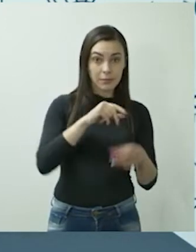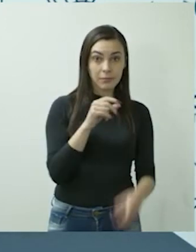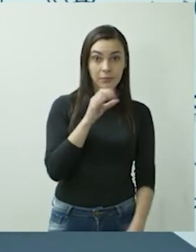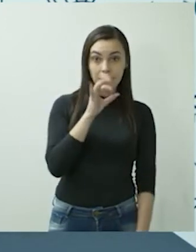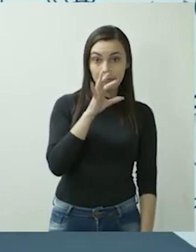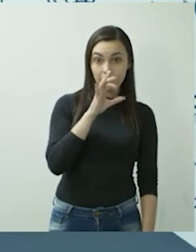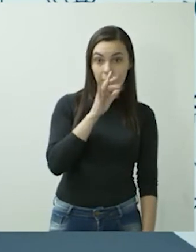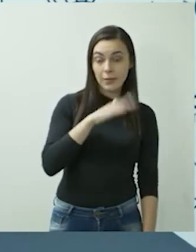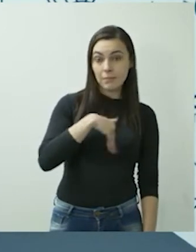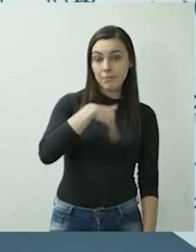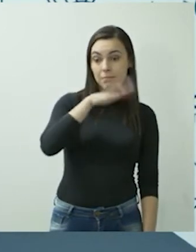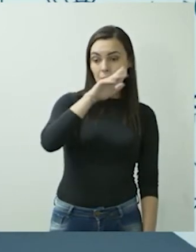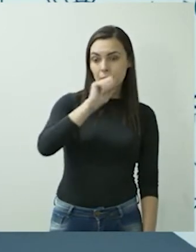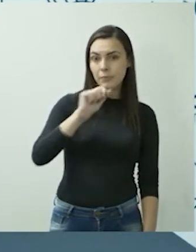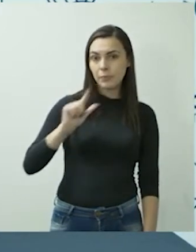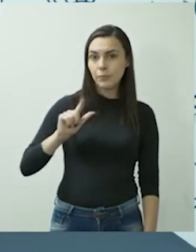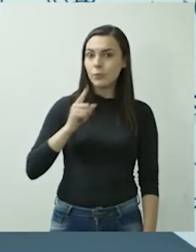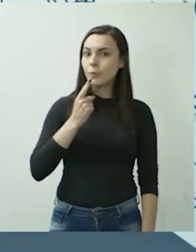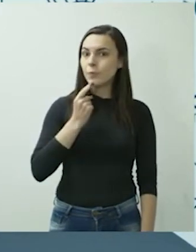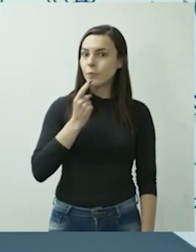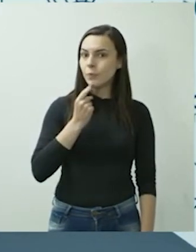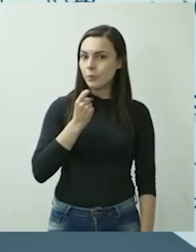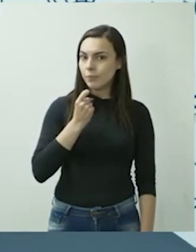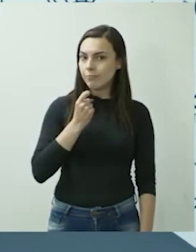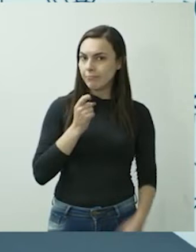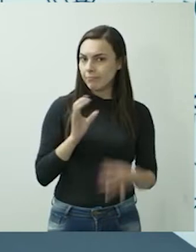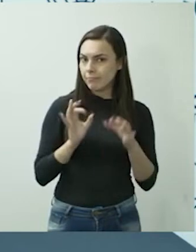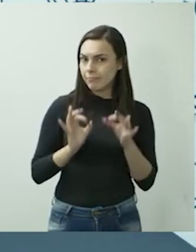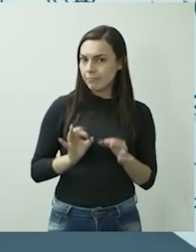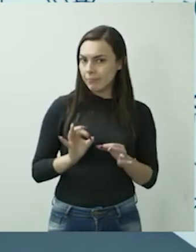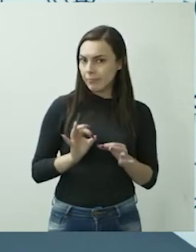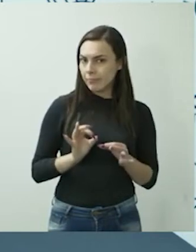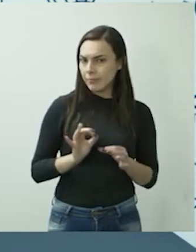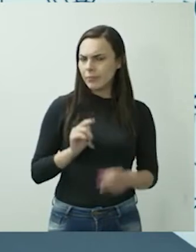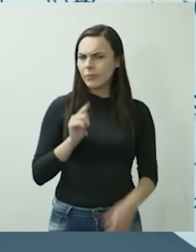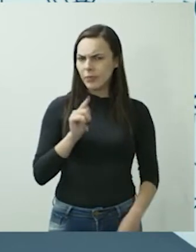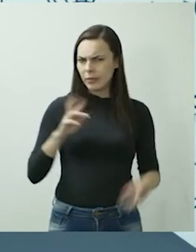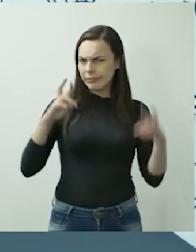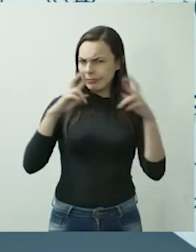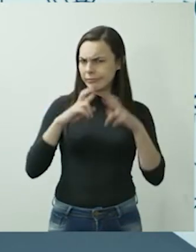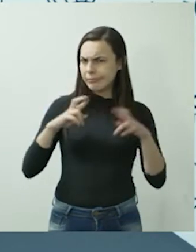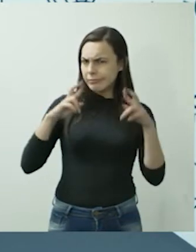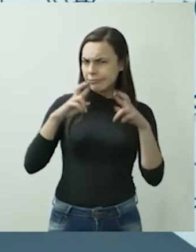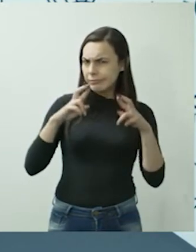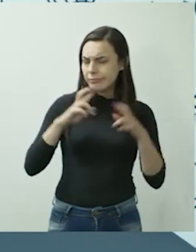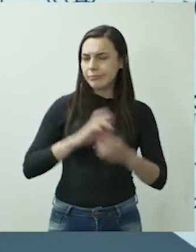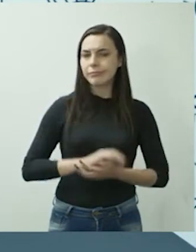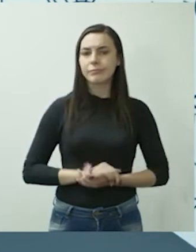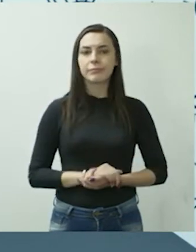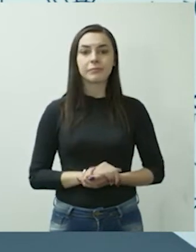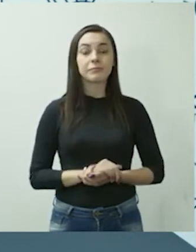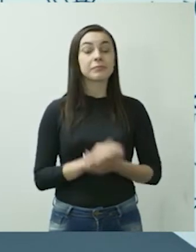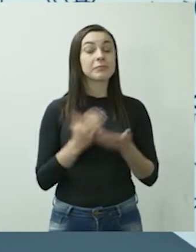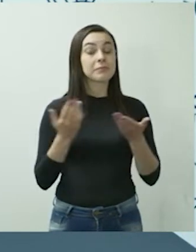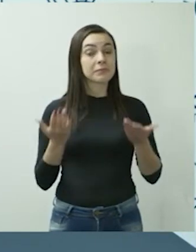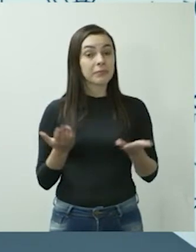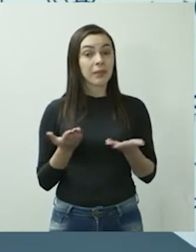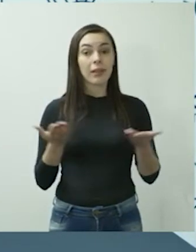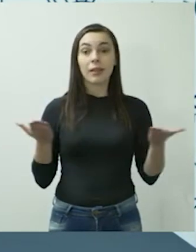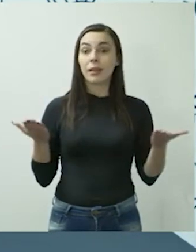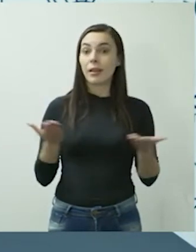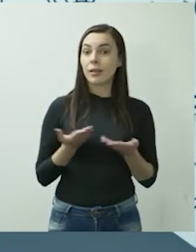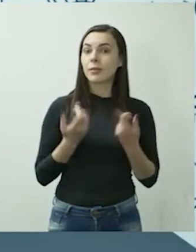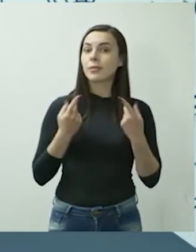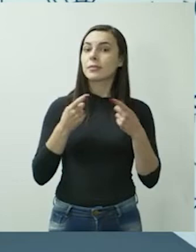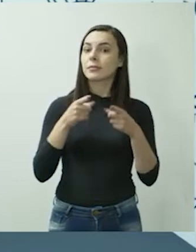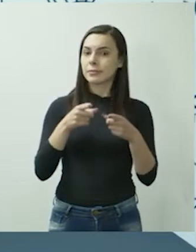que tampinhas vermelhas. Não é mesmo? Conseguiram observar isso? Então, agora vem